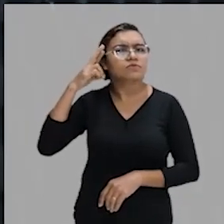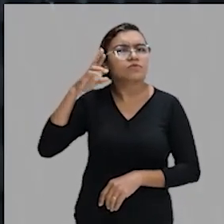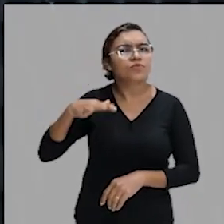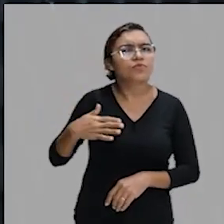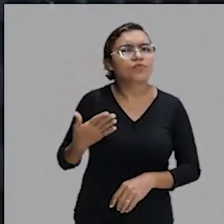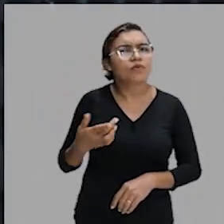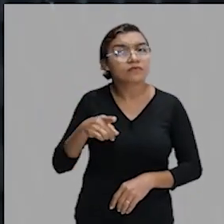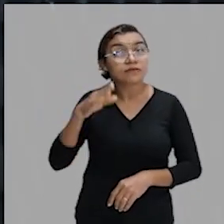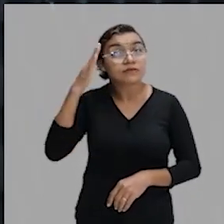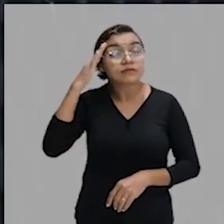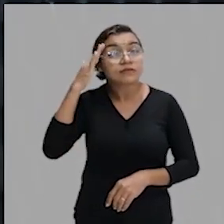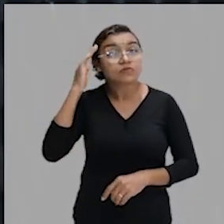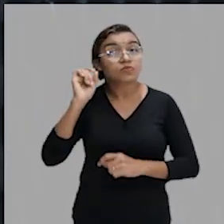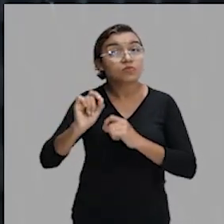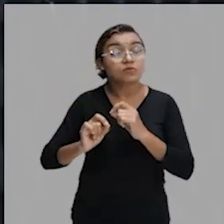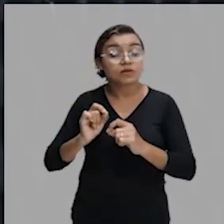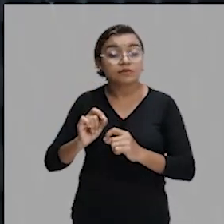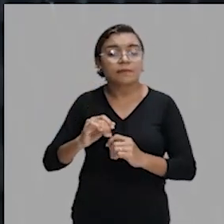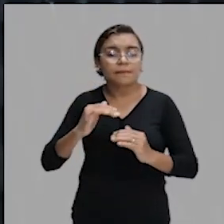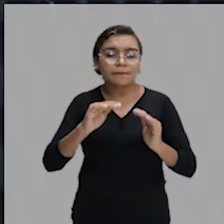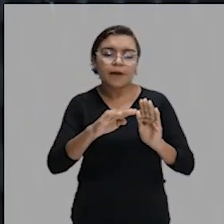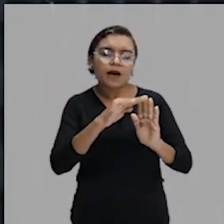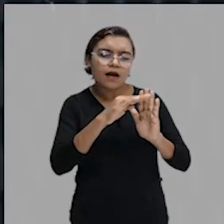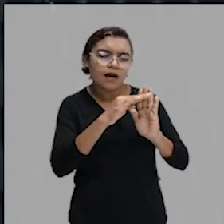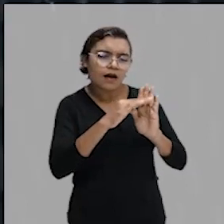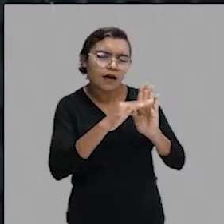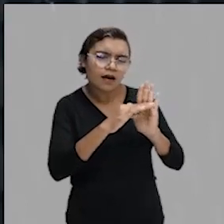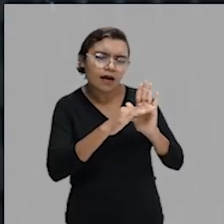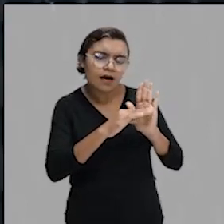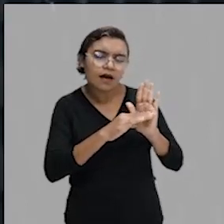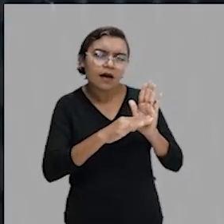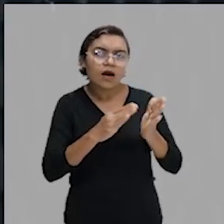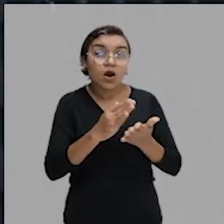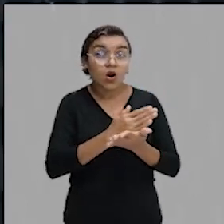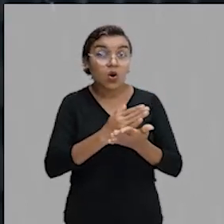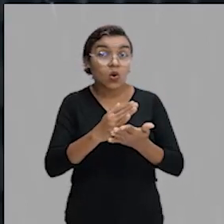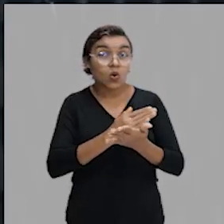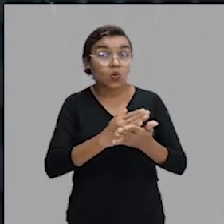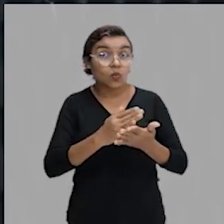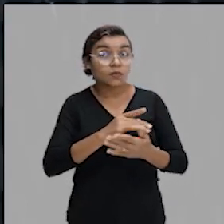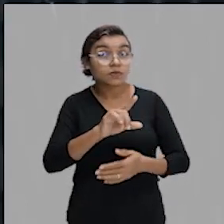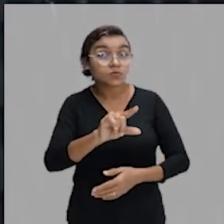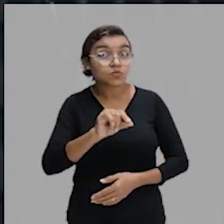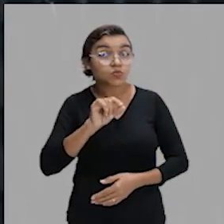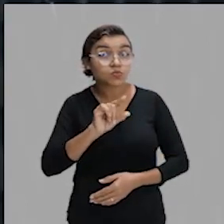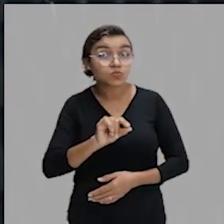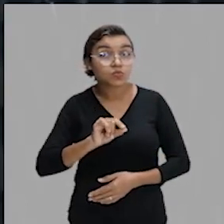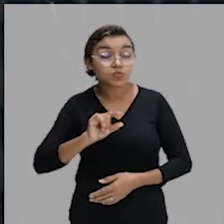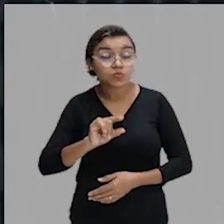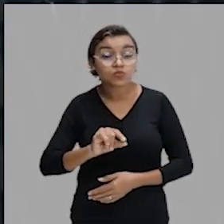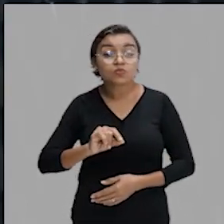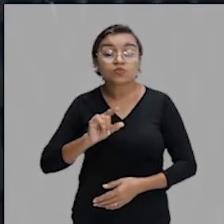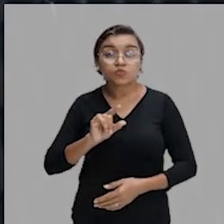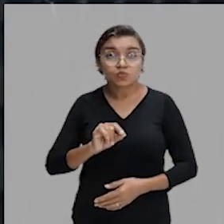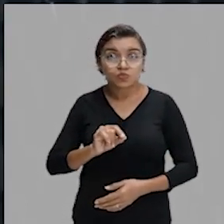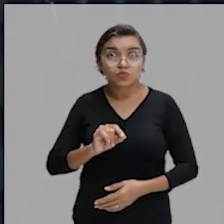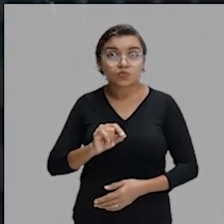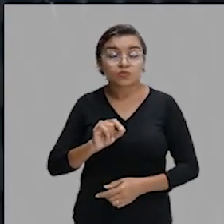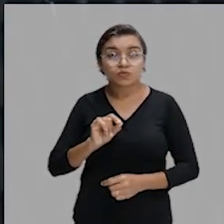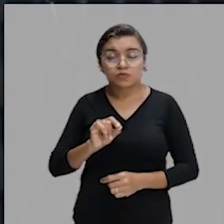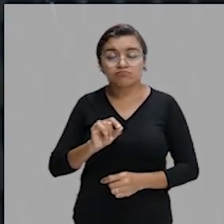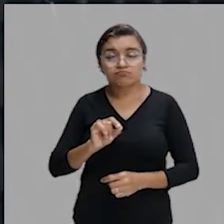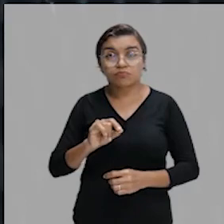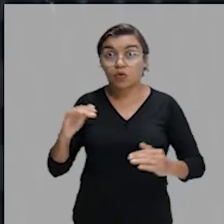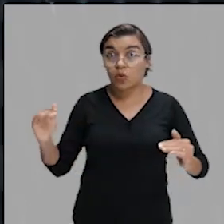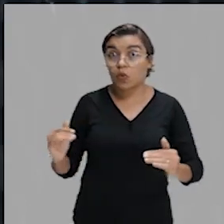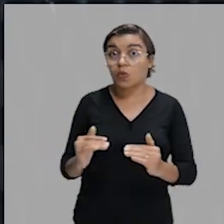você entende? Porque ele vai oferecer algumas opções aqui dentro da busca deste